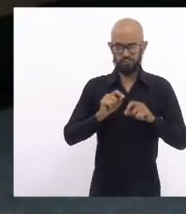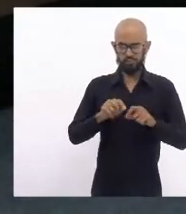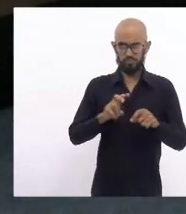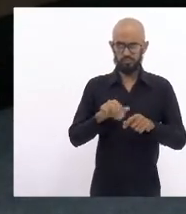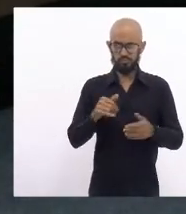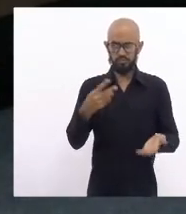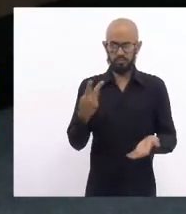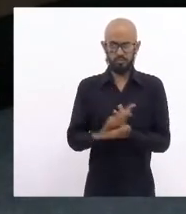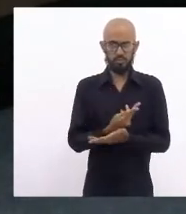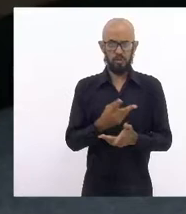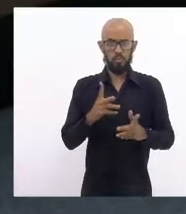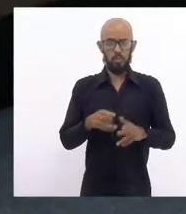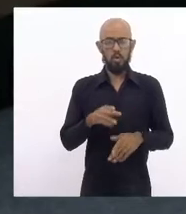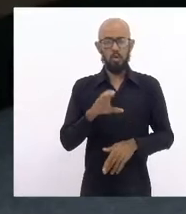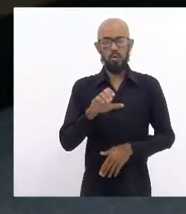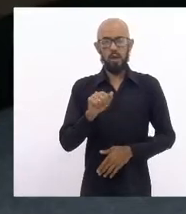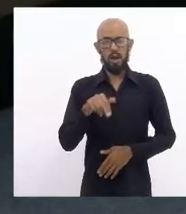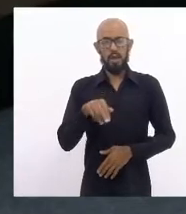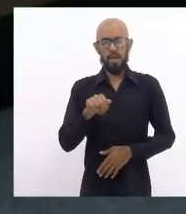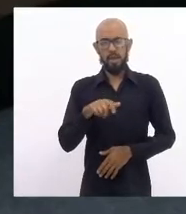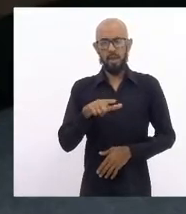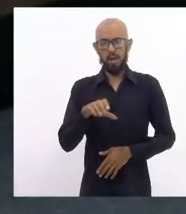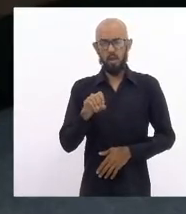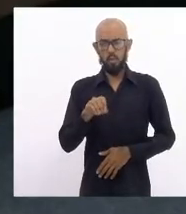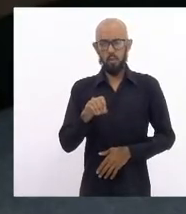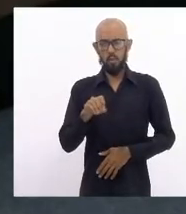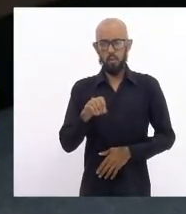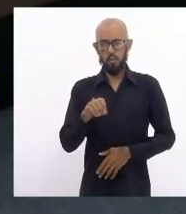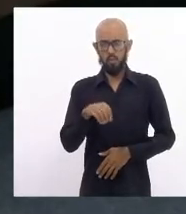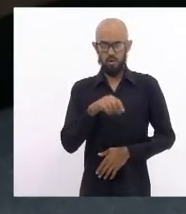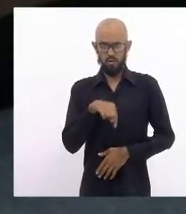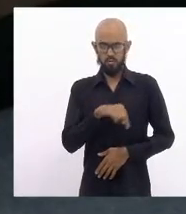com o Canecão no Rio de Janeiro, isto é, vai ficar lá